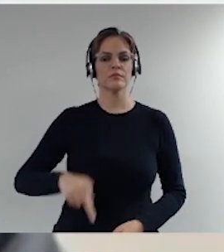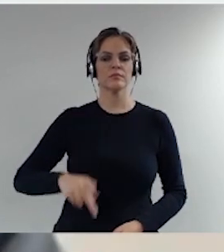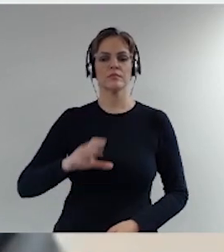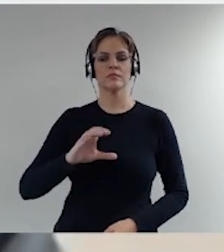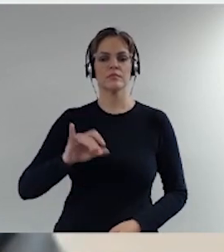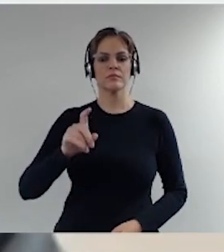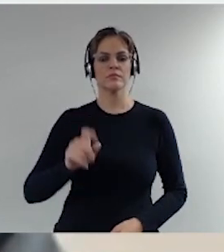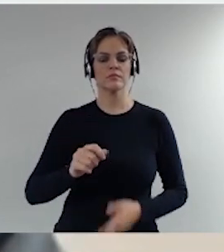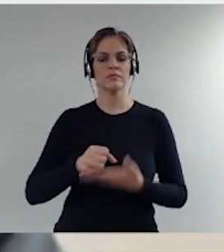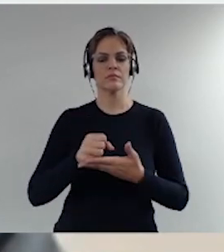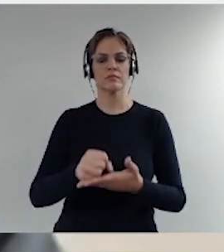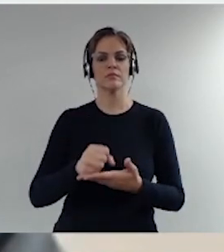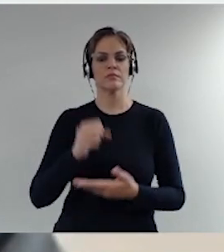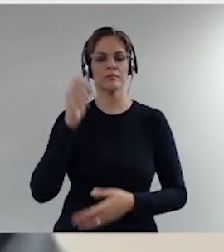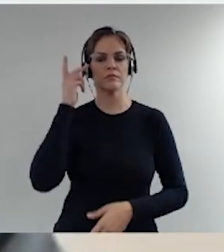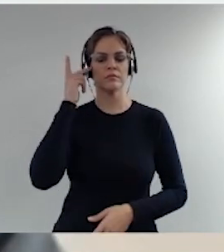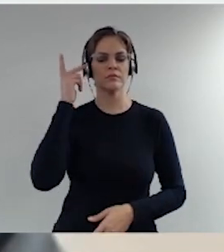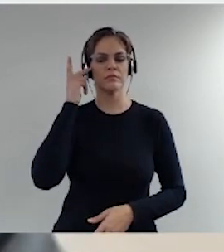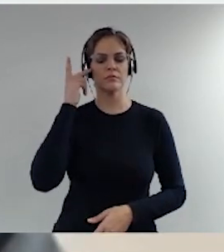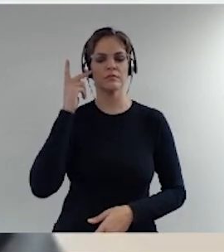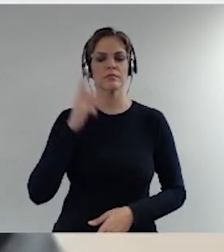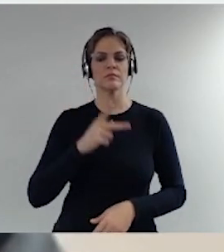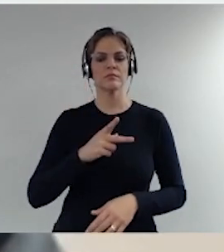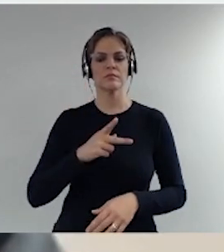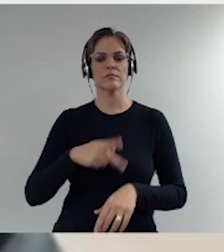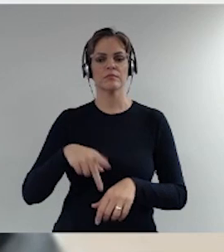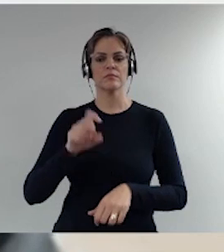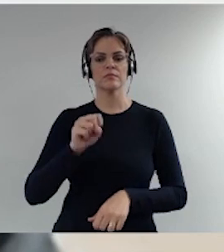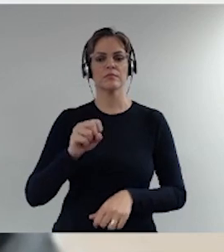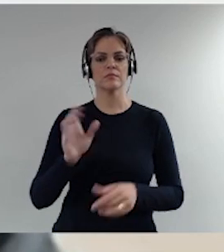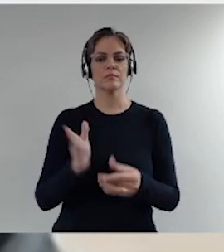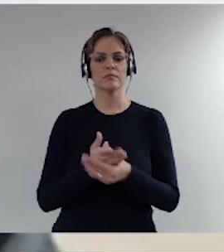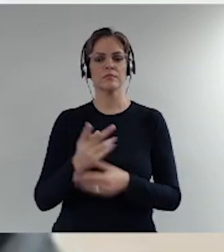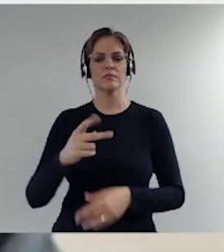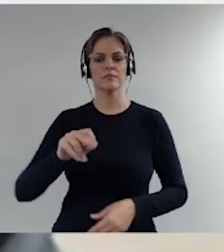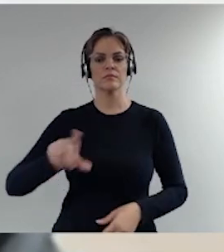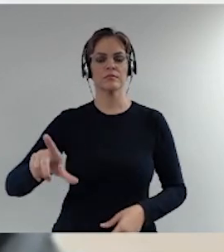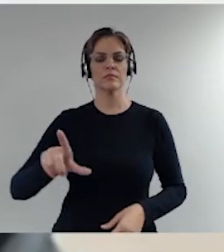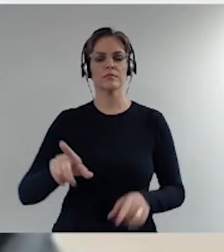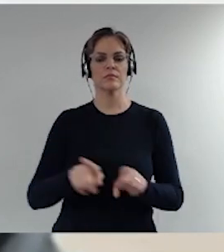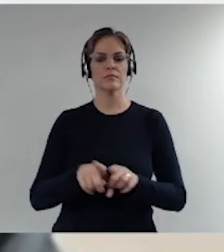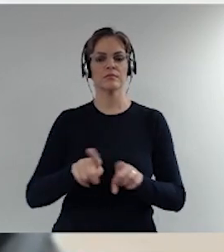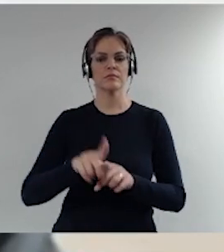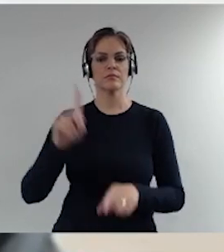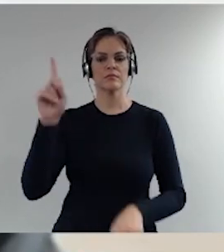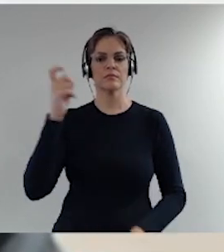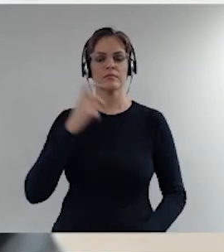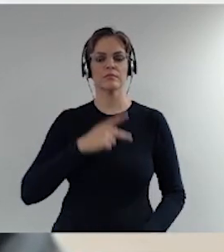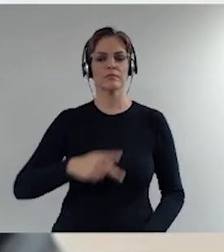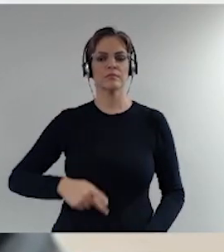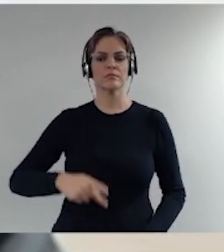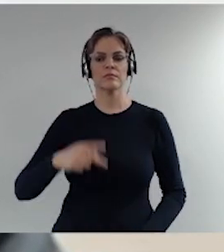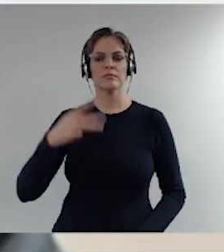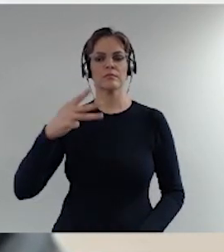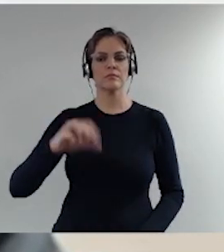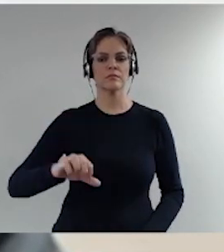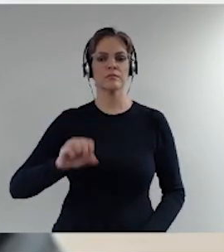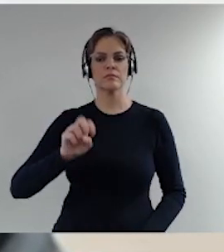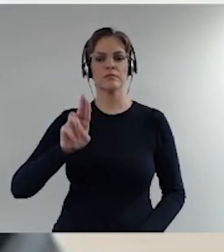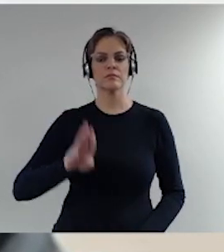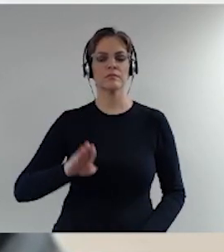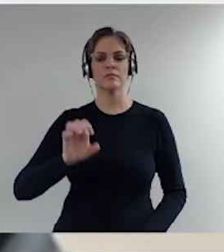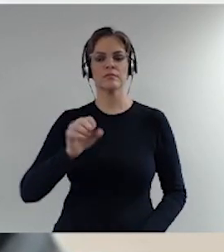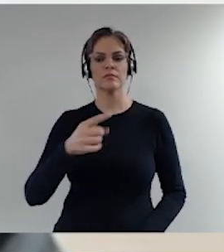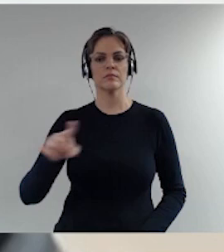da Caixa de Assistência da OAB de São Paulo, pós-graduado em processo penal, também foi presidente da 39ª subseção